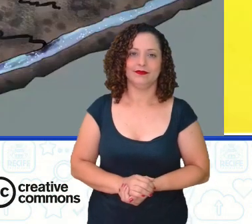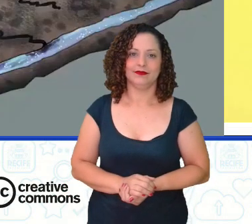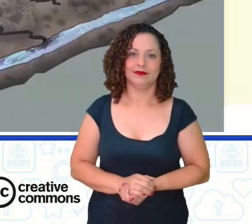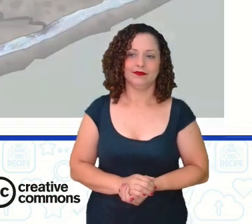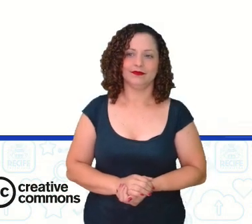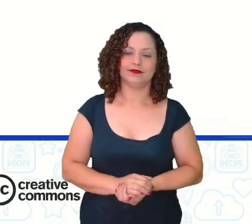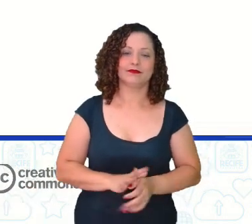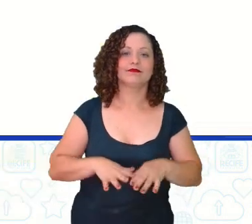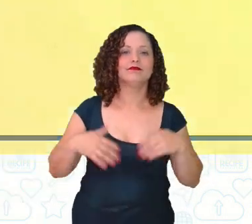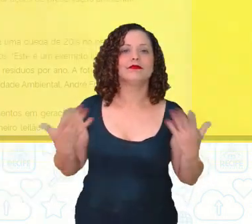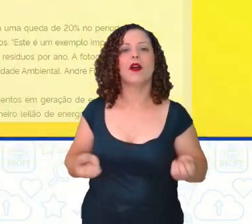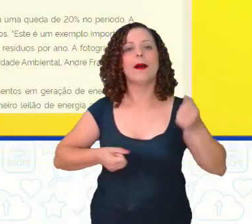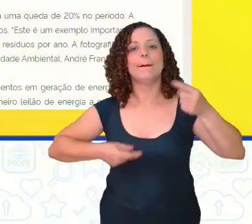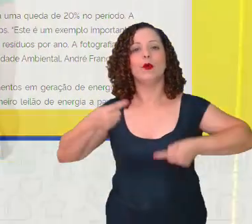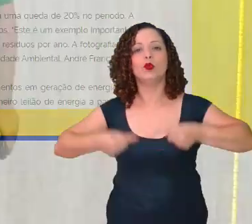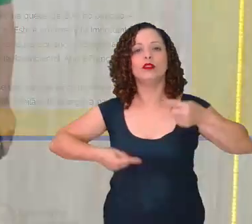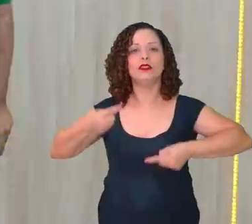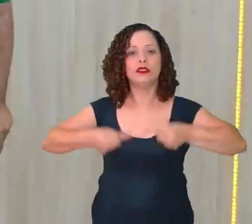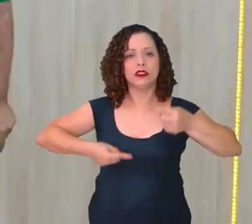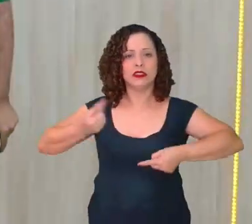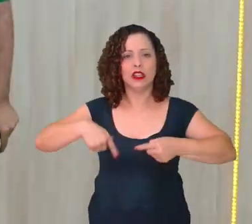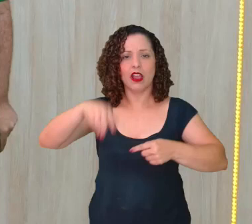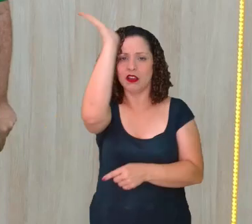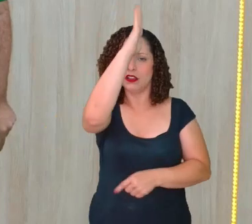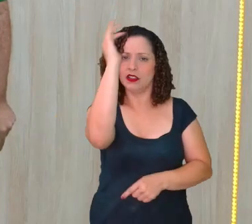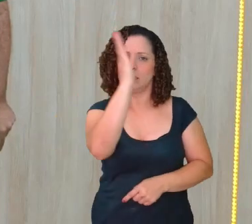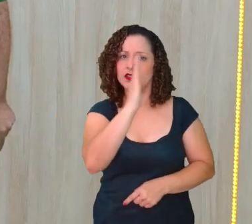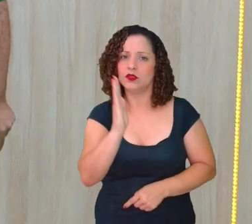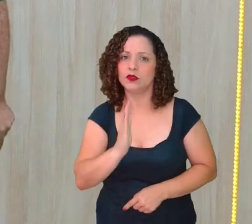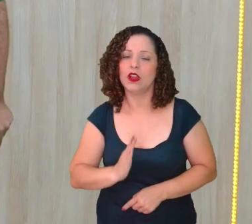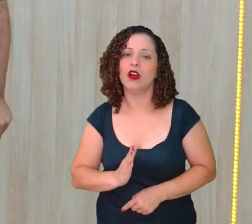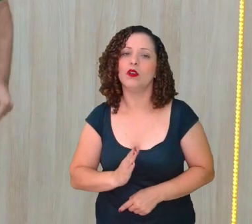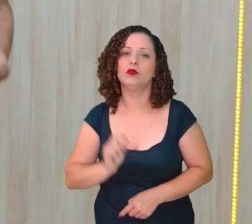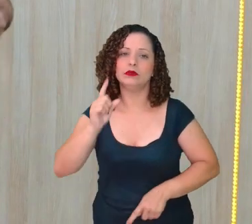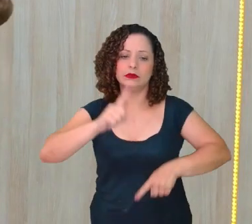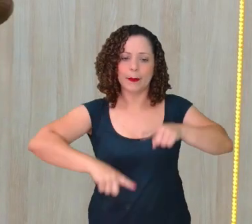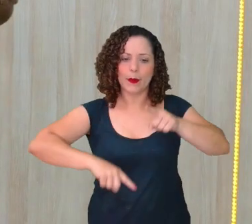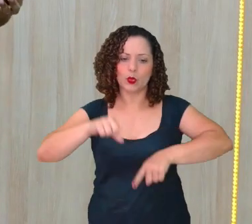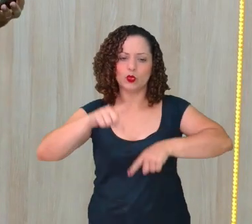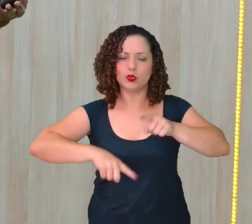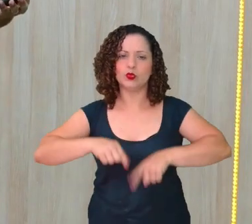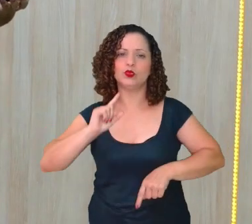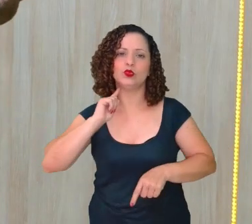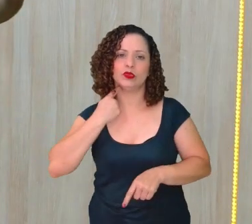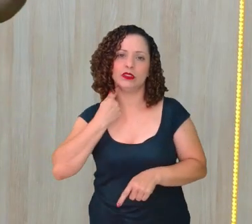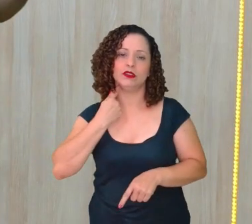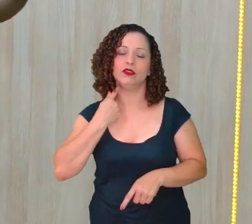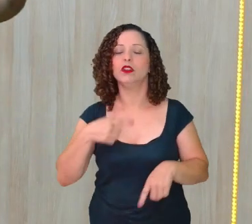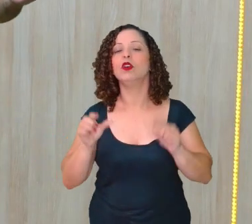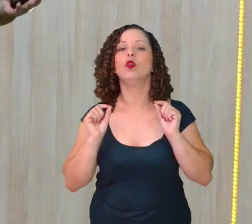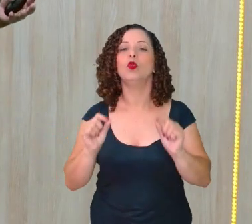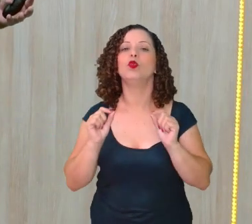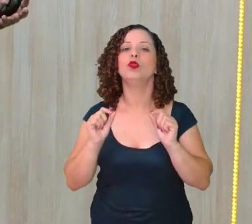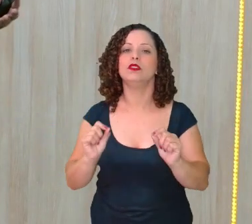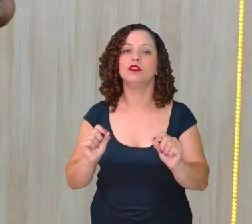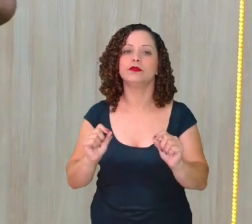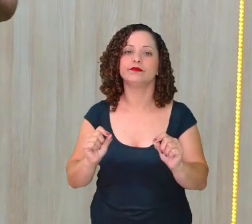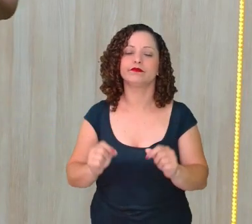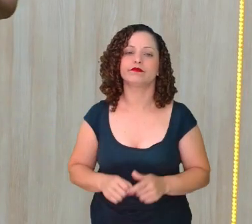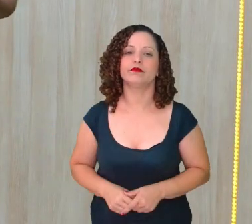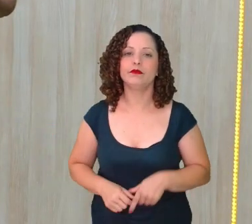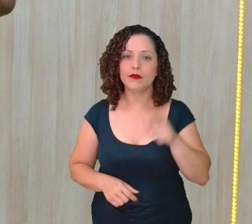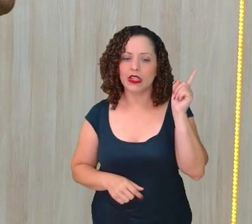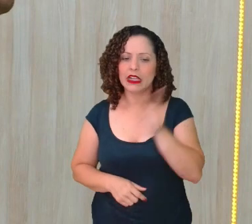Ou seja, política nacional de resíduos sólidos, que vem justamente para o quê? Eliminar